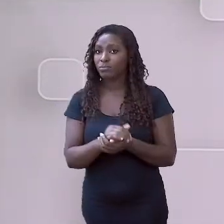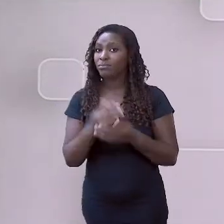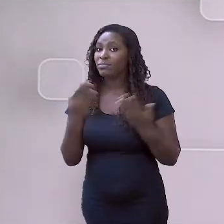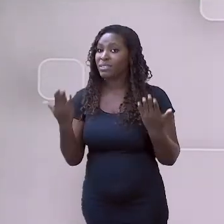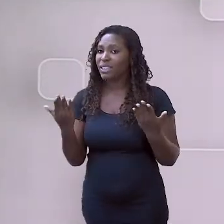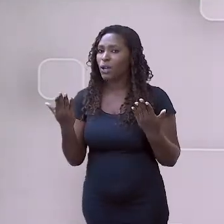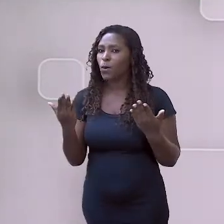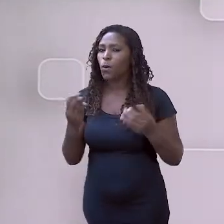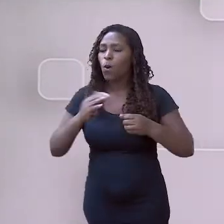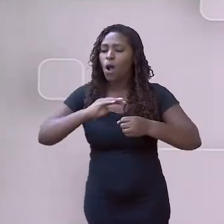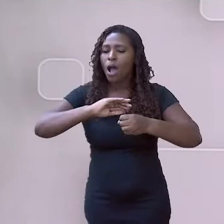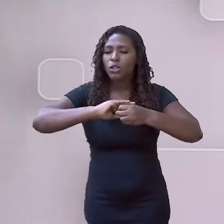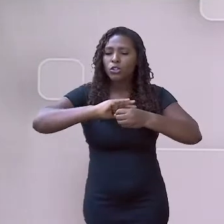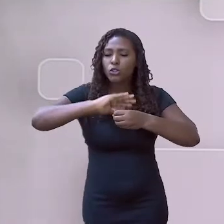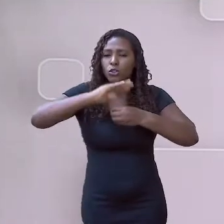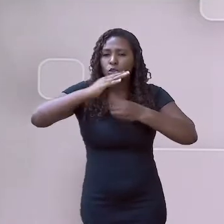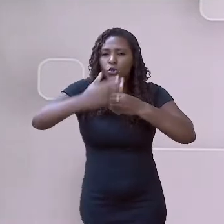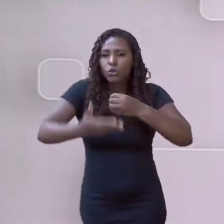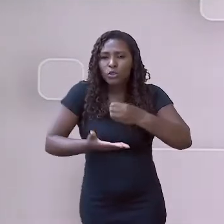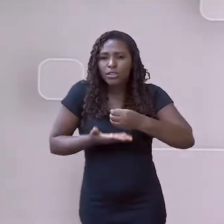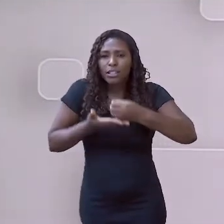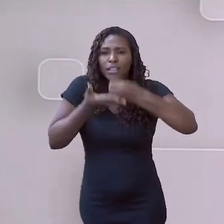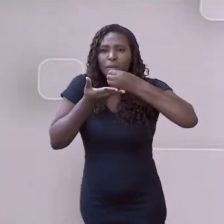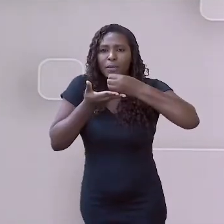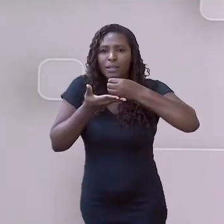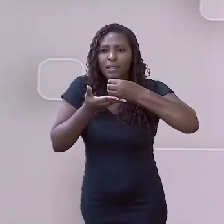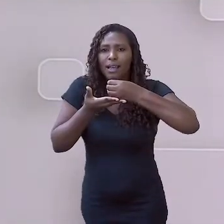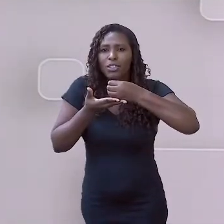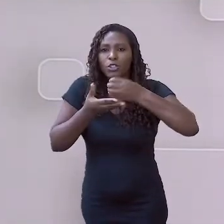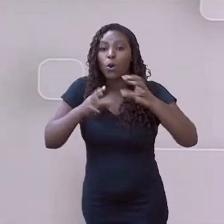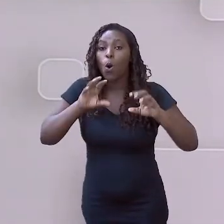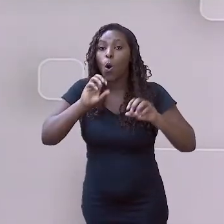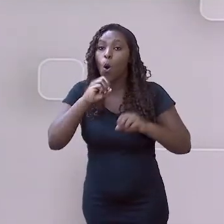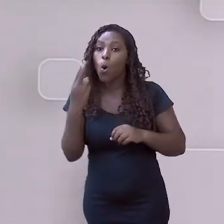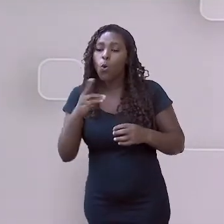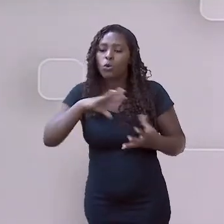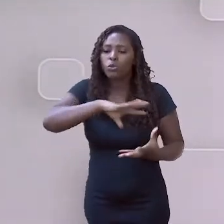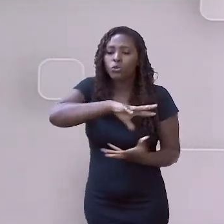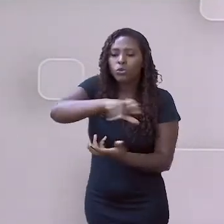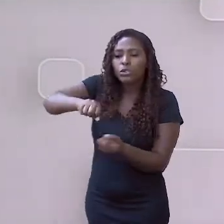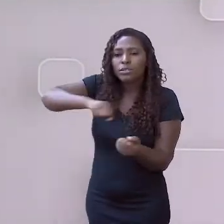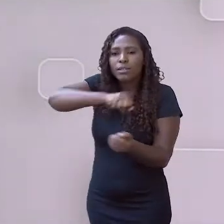geração, para a nossa geração, mas não compromete a futura.